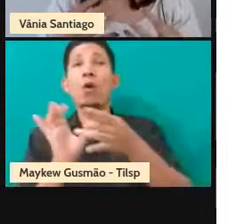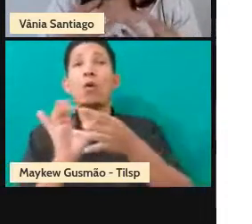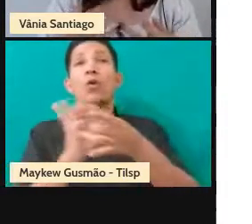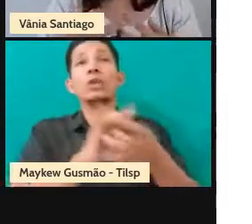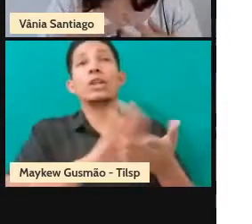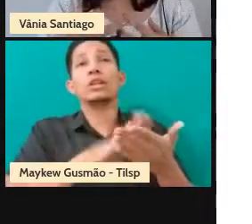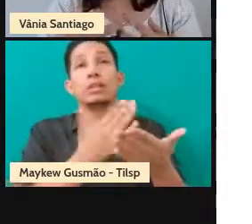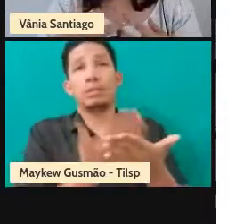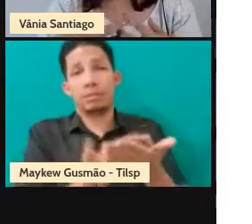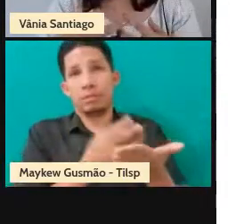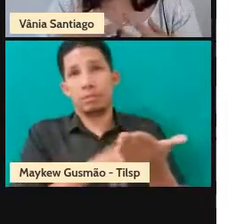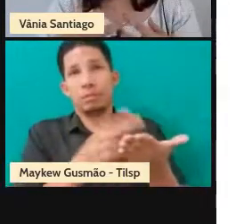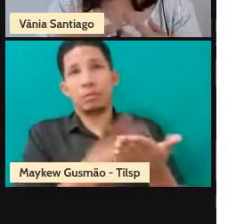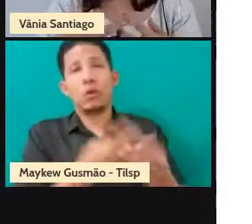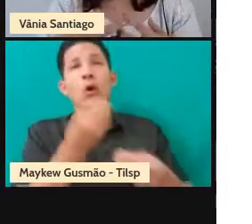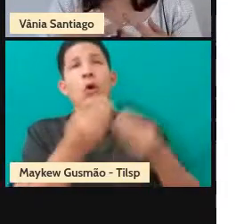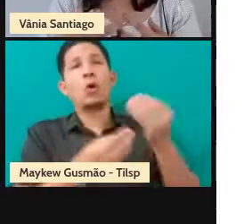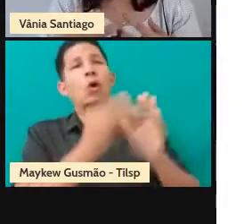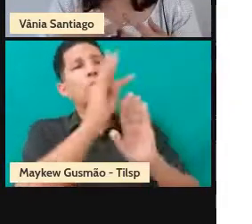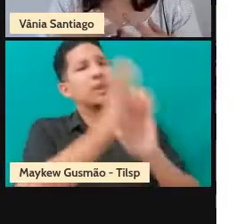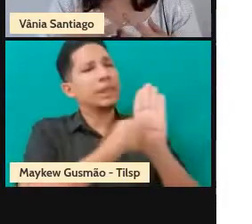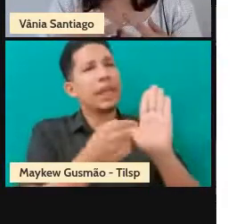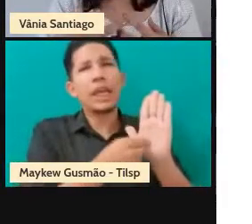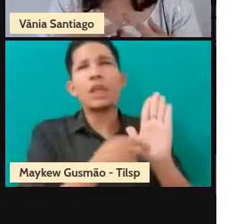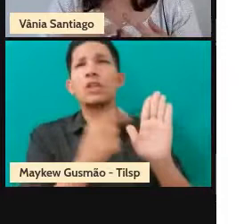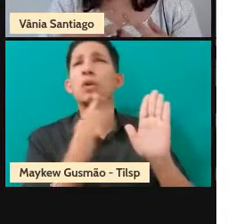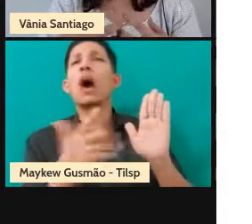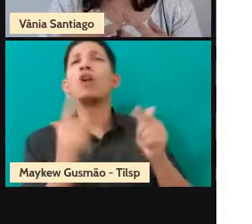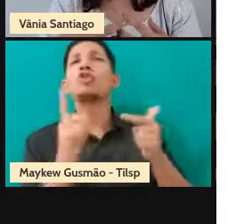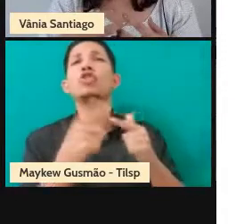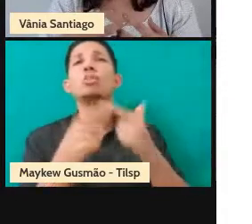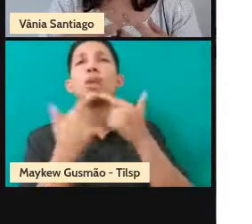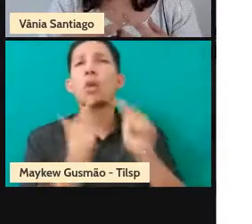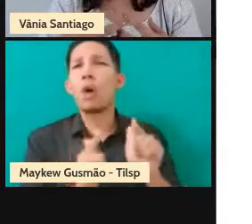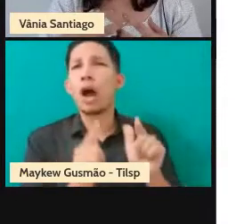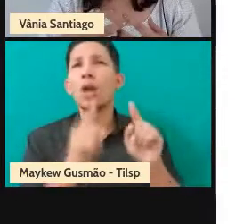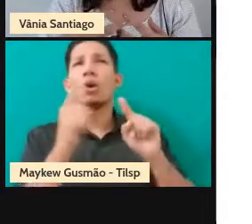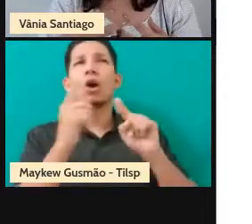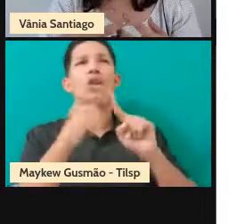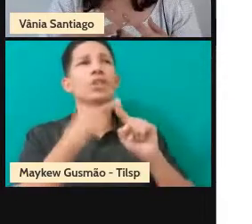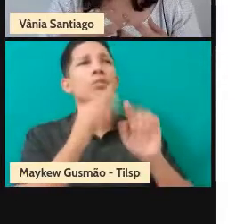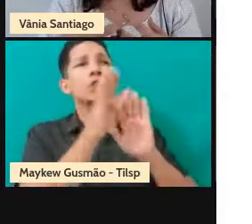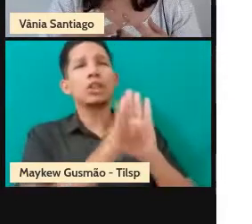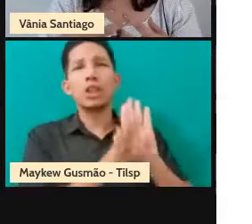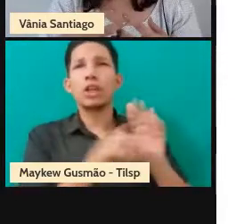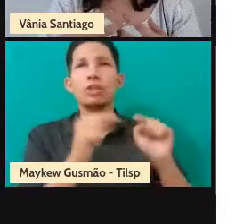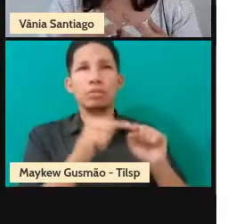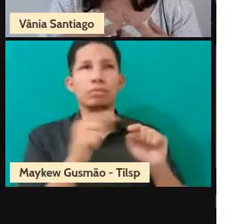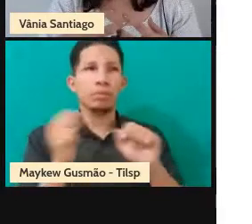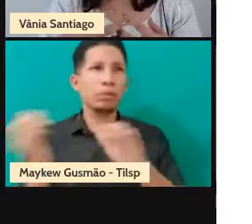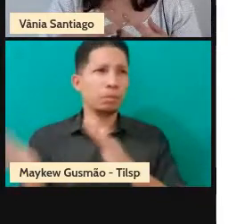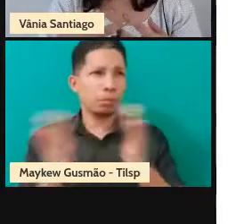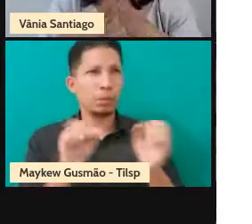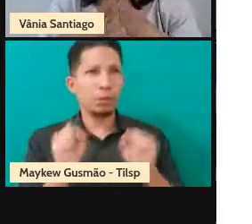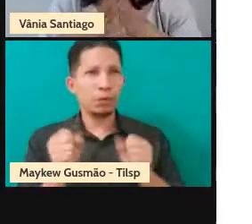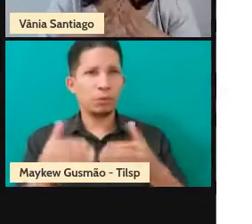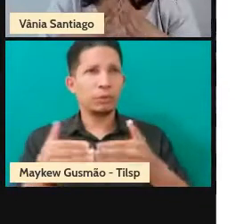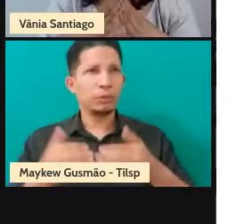como é que era aquele contexto e que tipo de linguagem, que tipo de texto era interpretado. Pode passar, por favor.